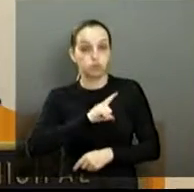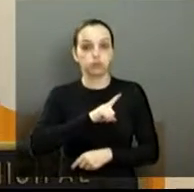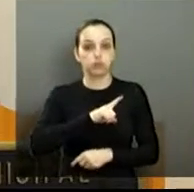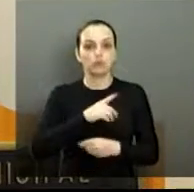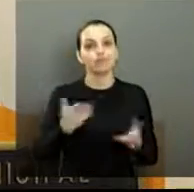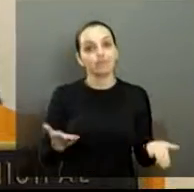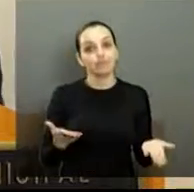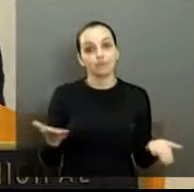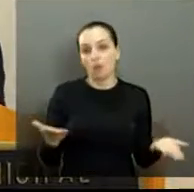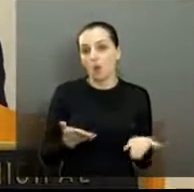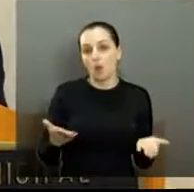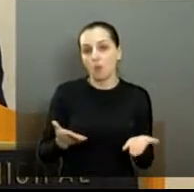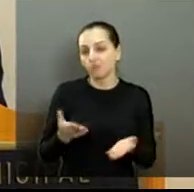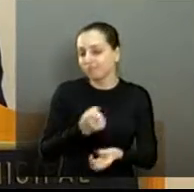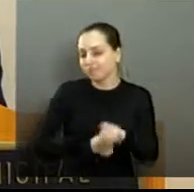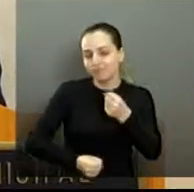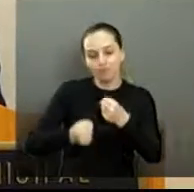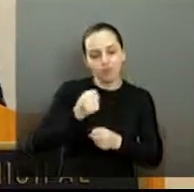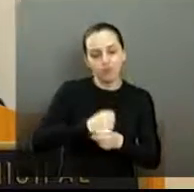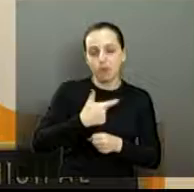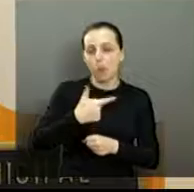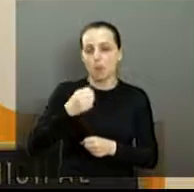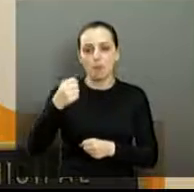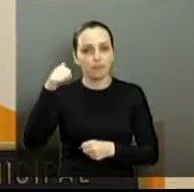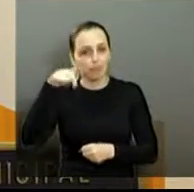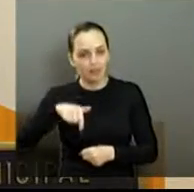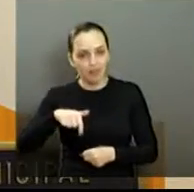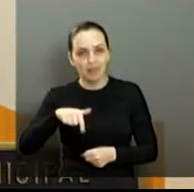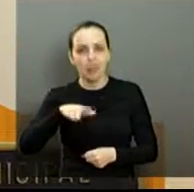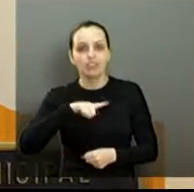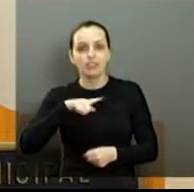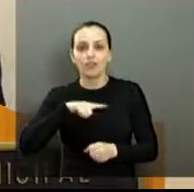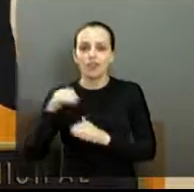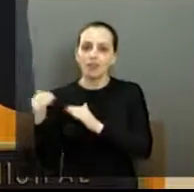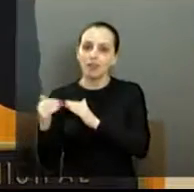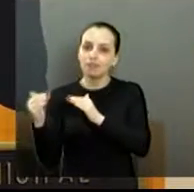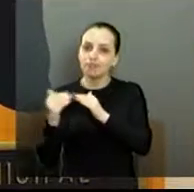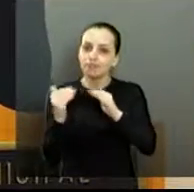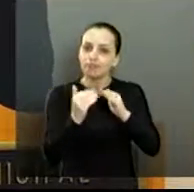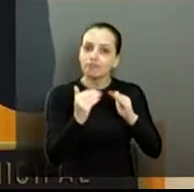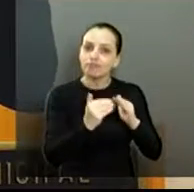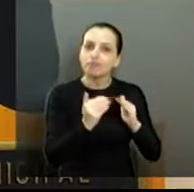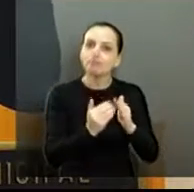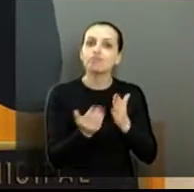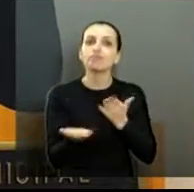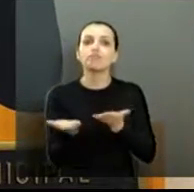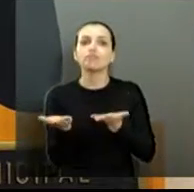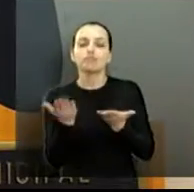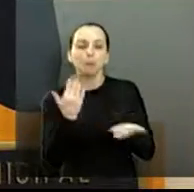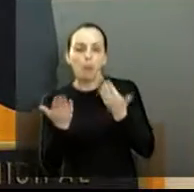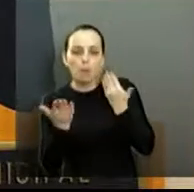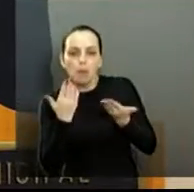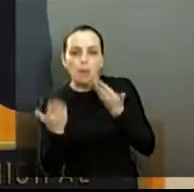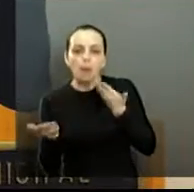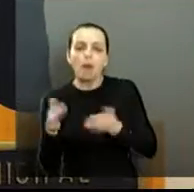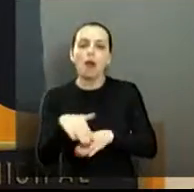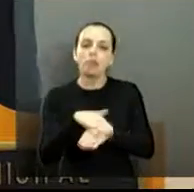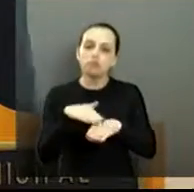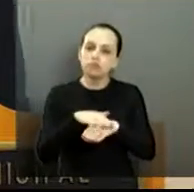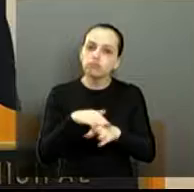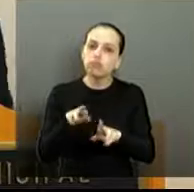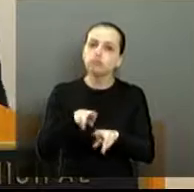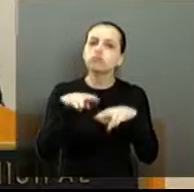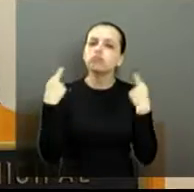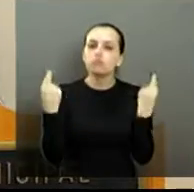já tem do ano passado esse valor aqui bateu centavos não sabem que têm uma ata e feita tem uma rata tudo